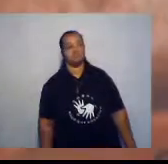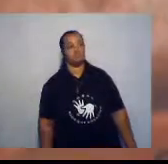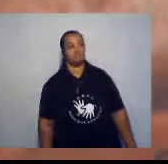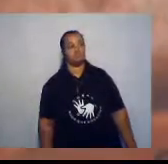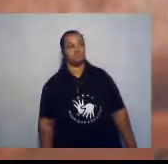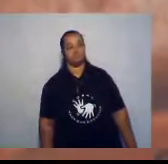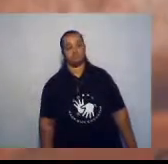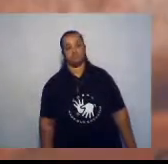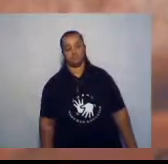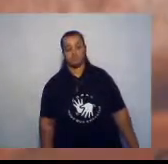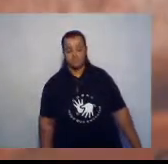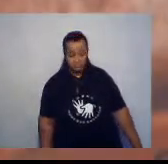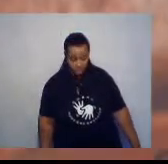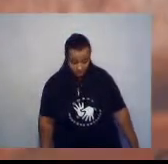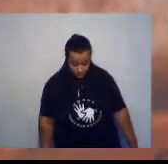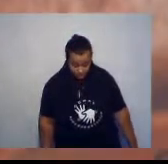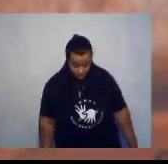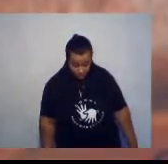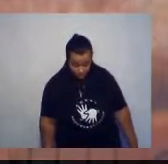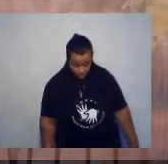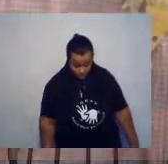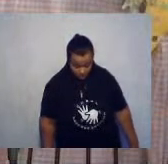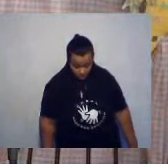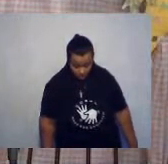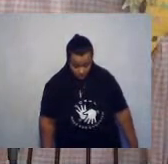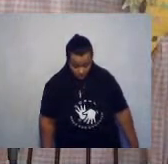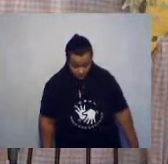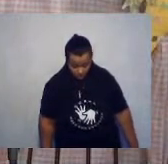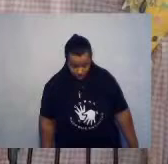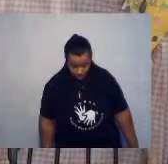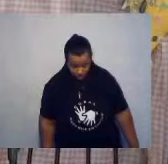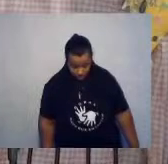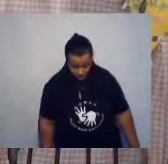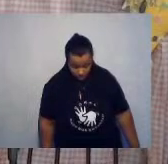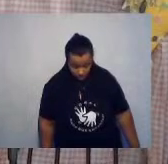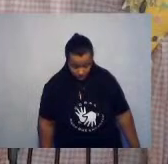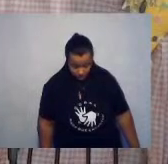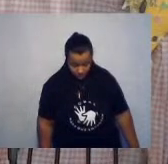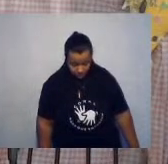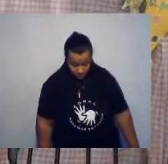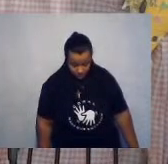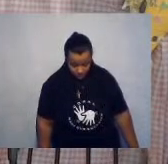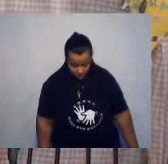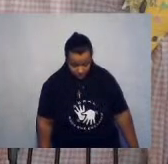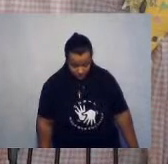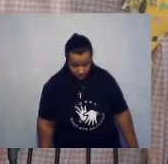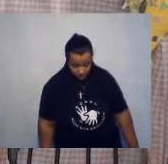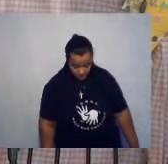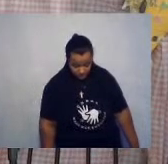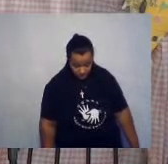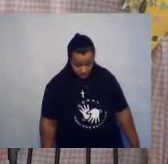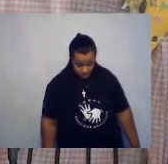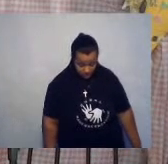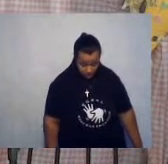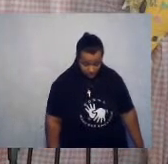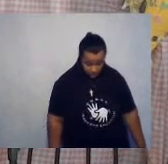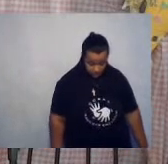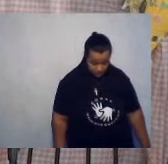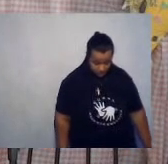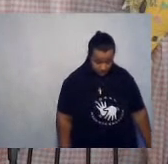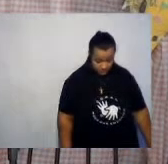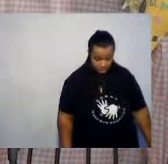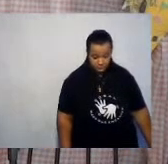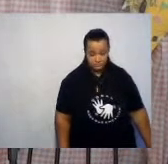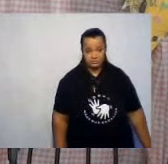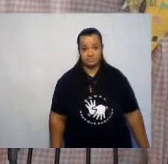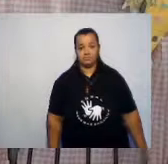ao Silvino, à Márcia, a todos que estão envolvidos aqui. Muito obrigado por fazer essa noite acontecer. Muito obrigado e parabéns à nossa Piracaia, mais